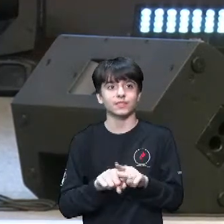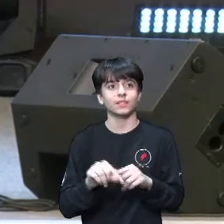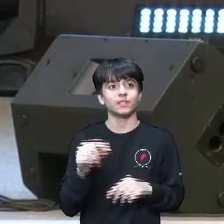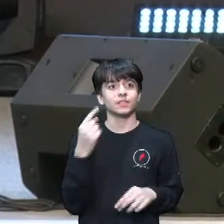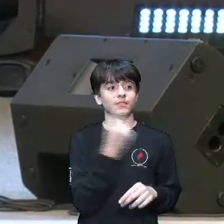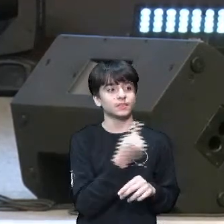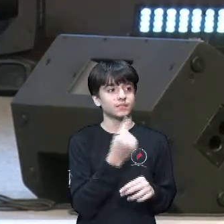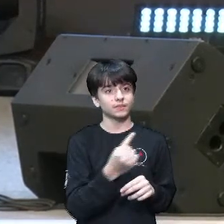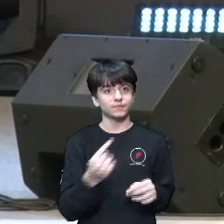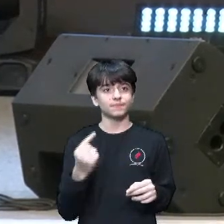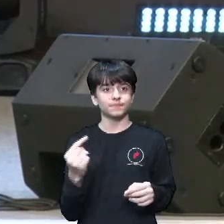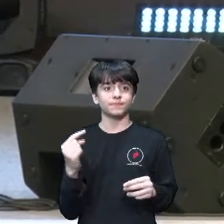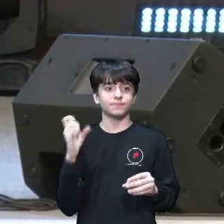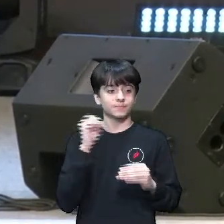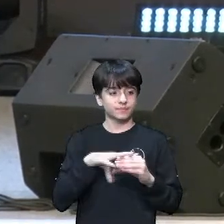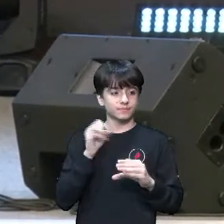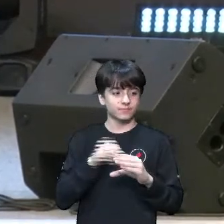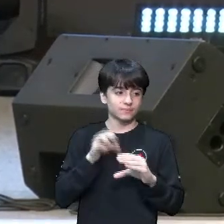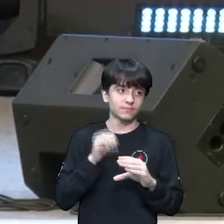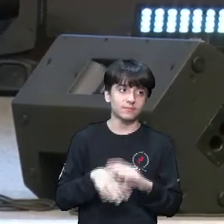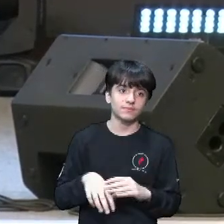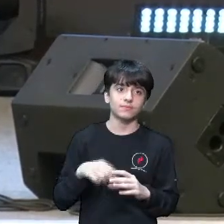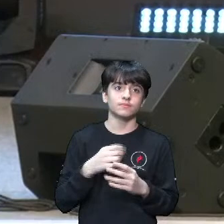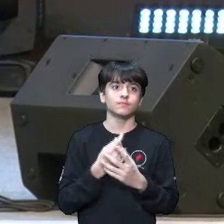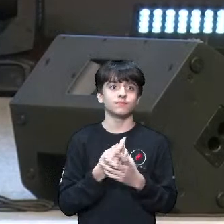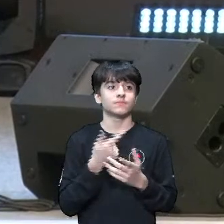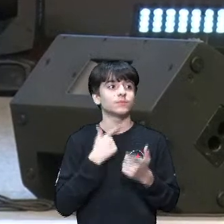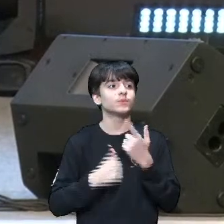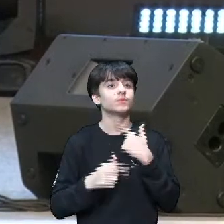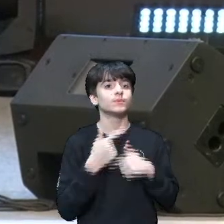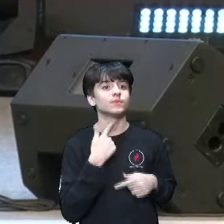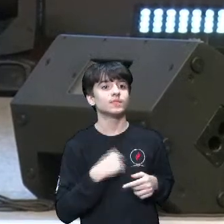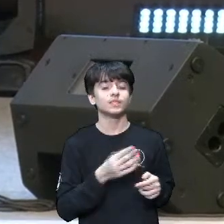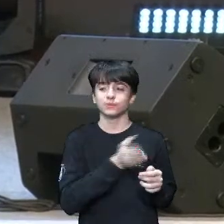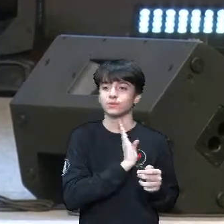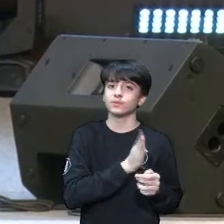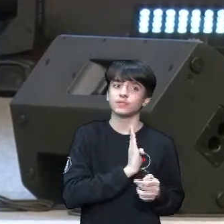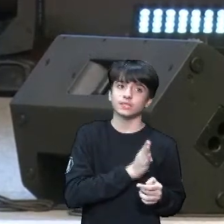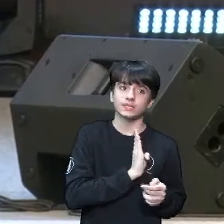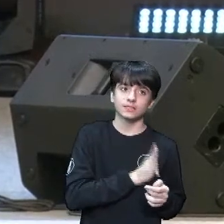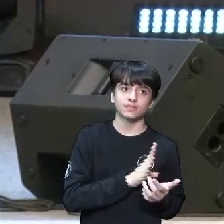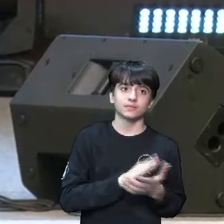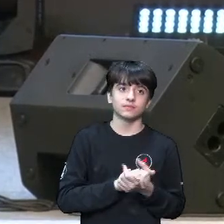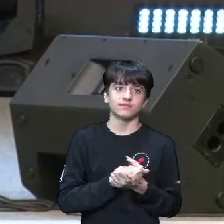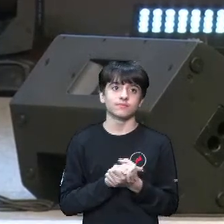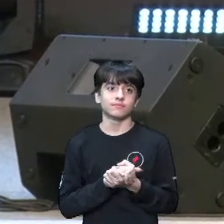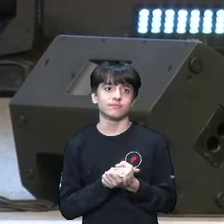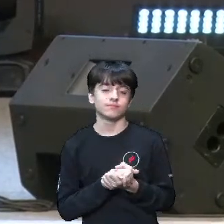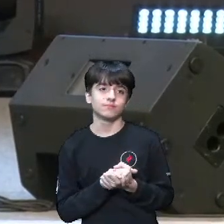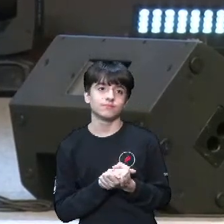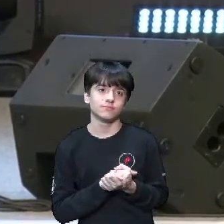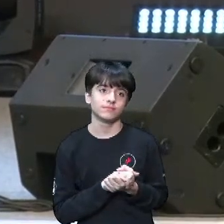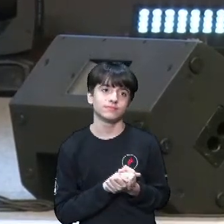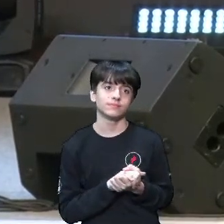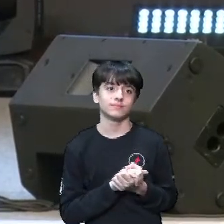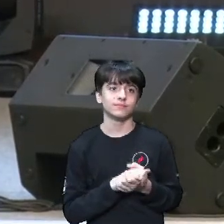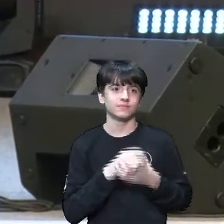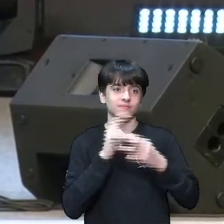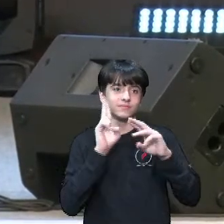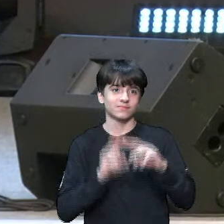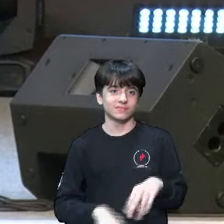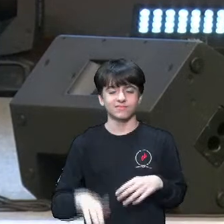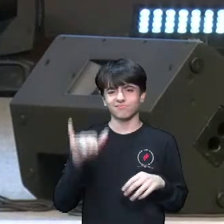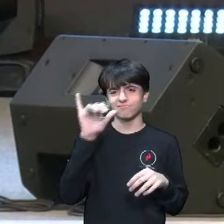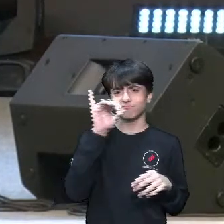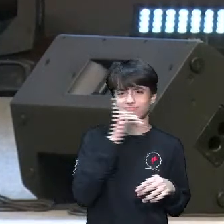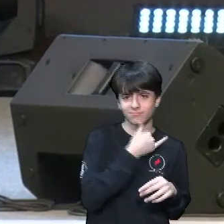conforme propôs no seu coração, não com má vontade ou por necessidade.